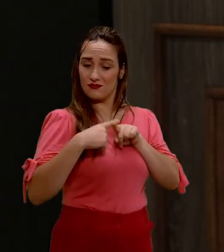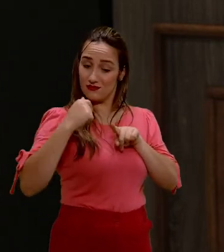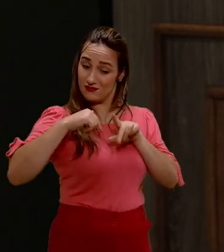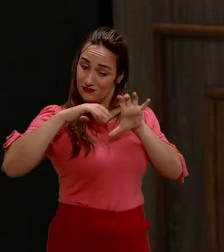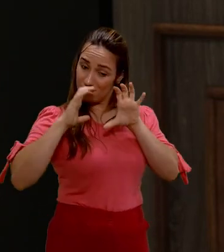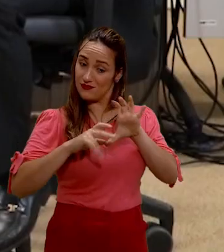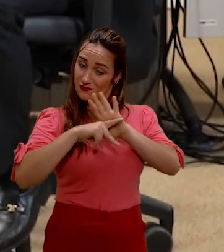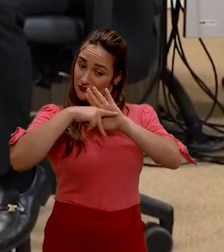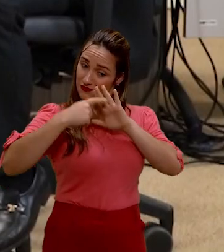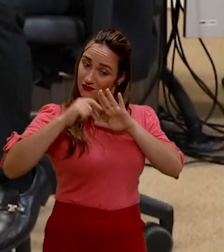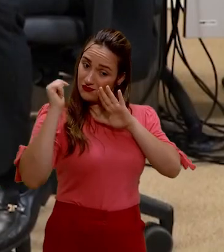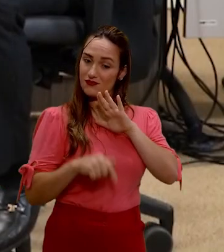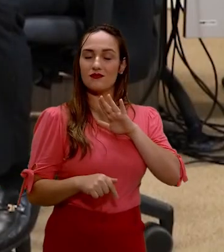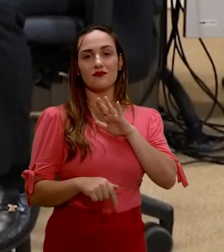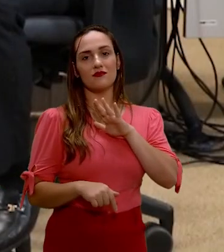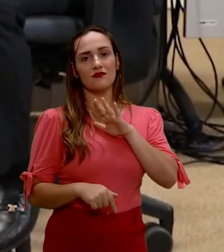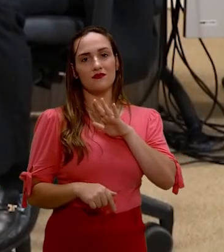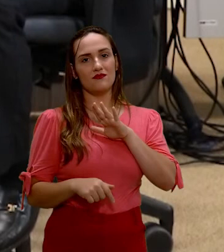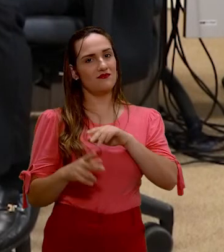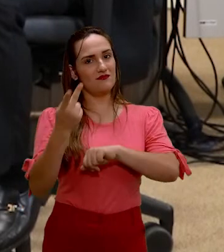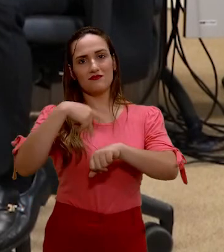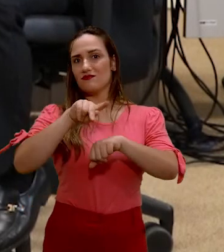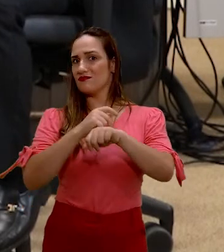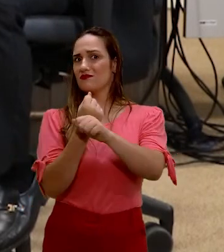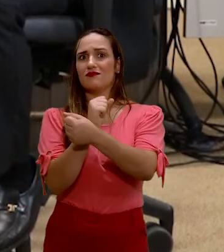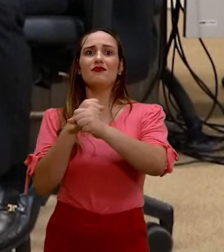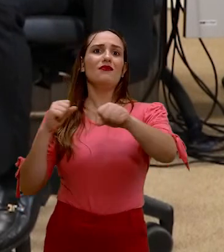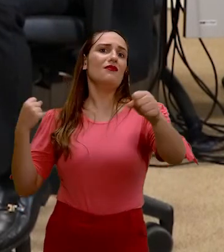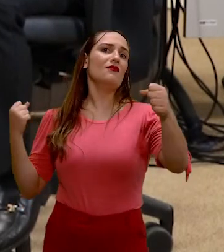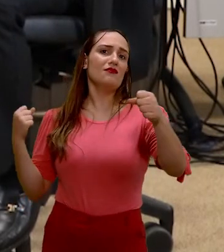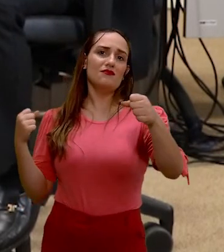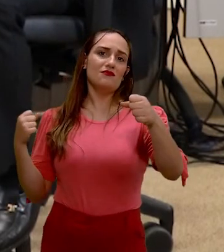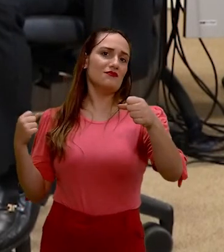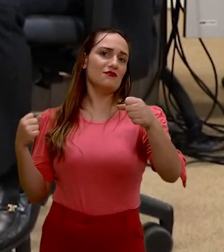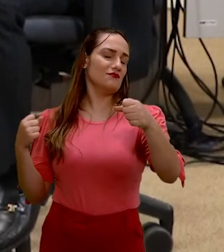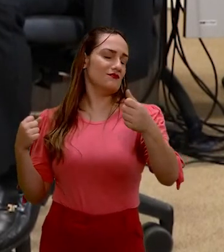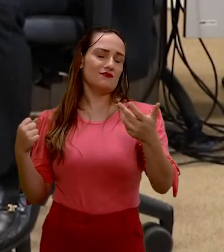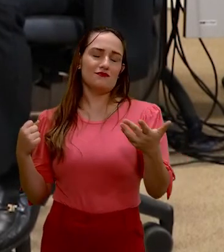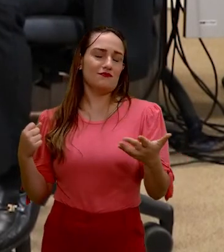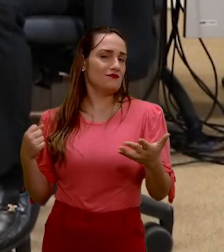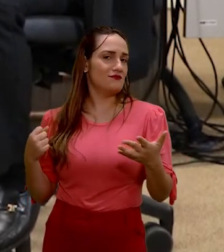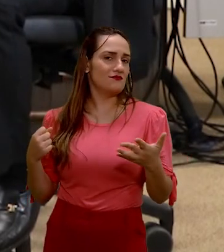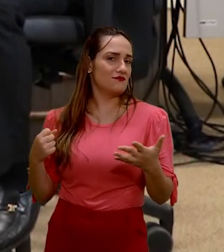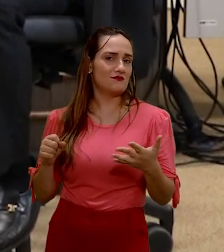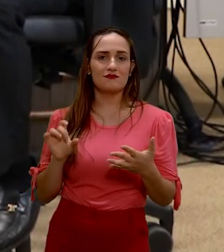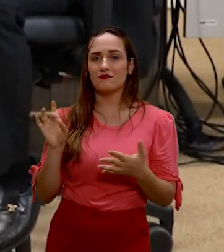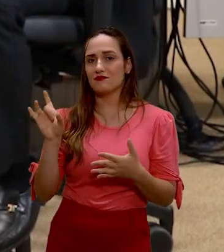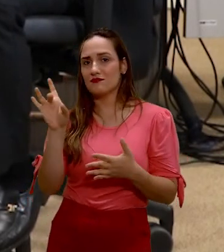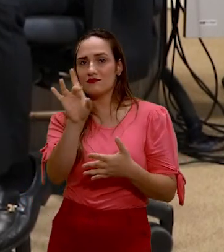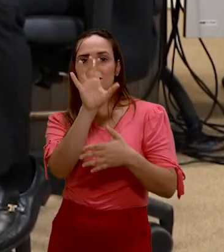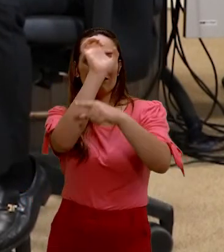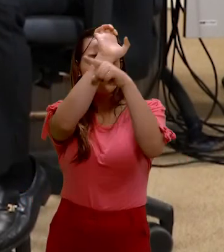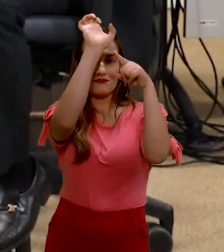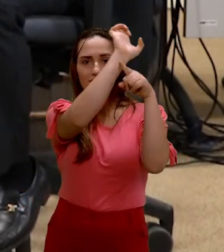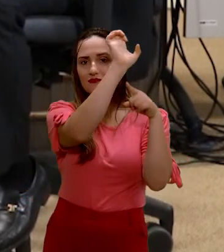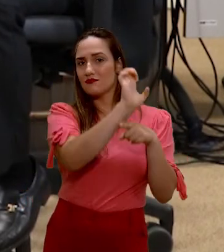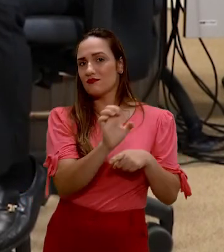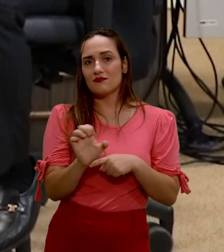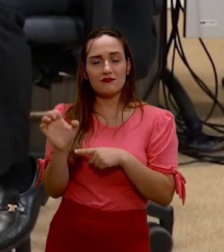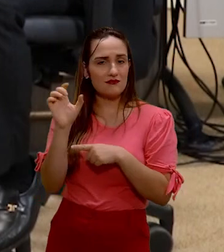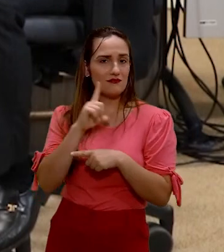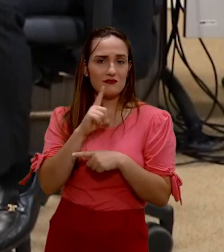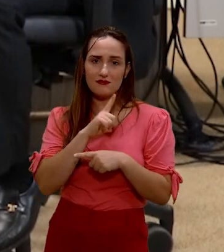porque isso foi feito para nós, né? E o país é muito grande, cada estado tem seu sistema, inclusive